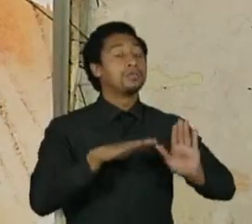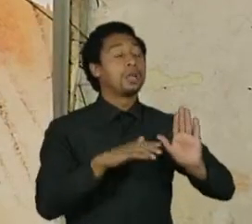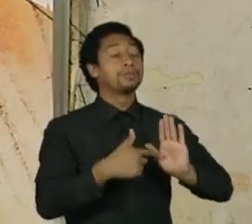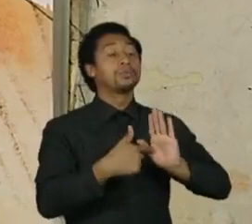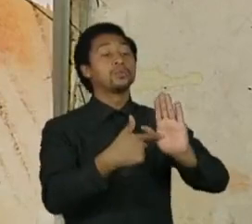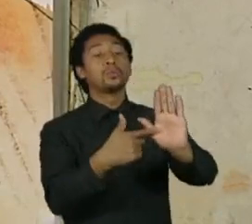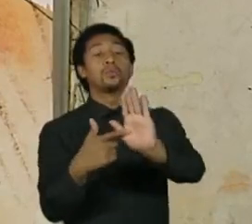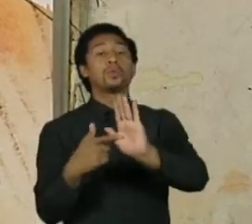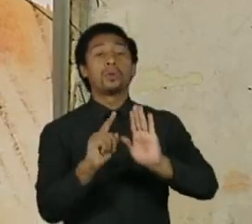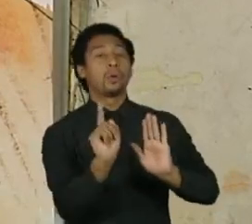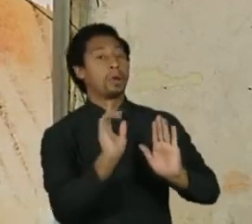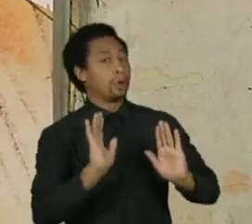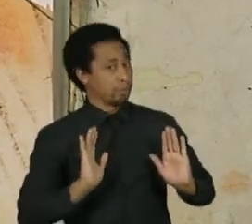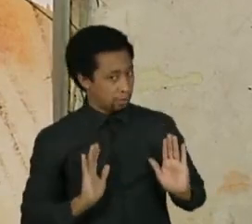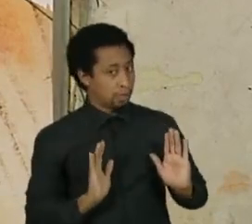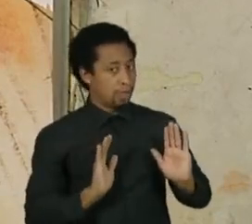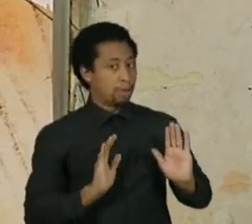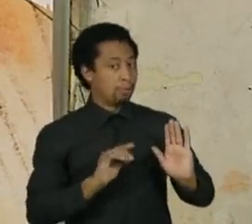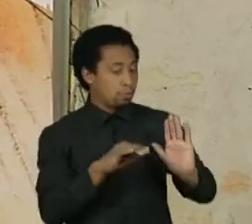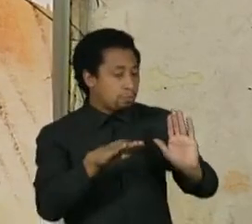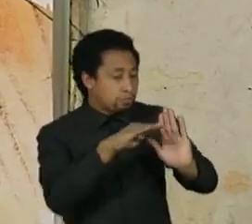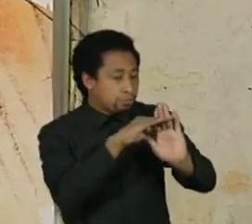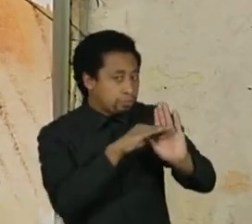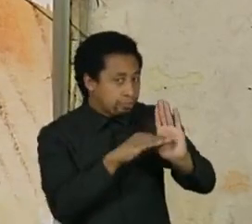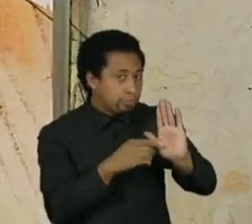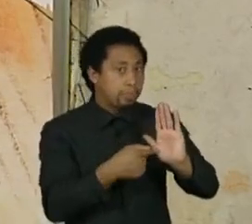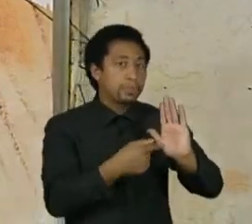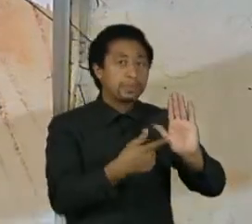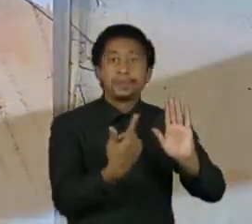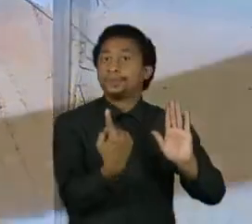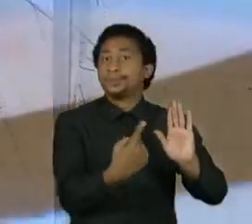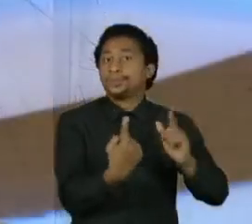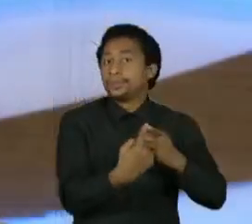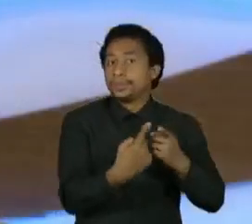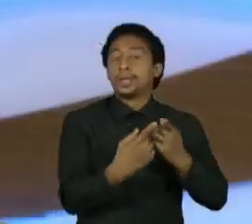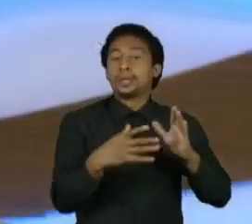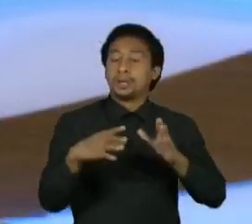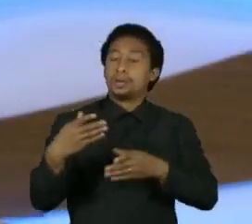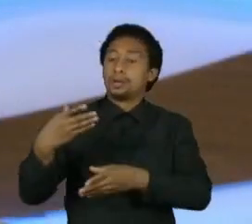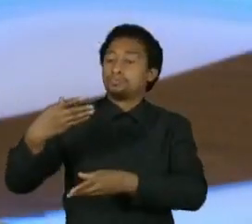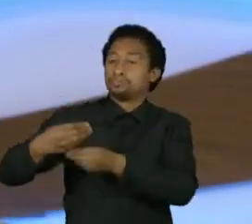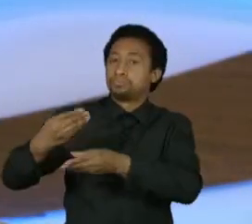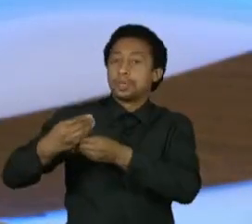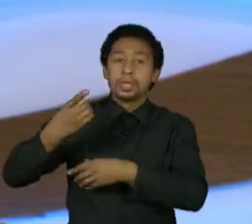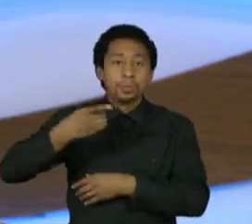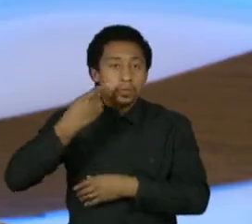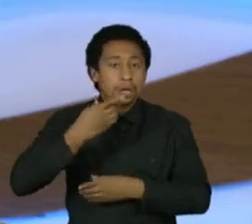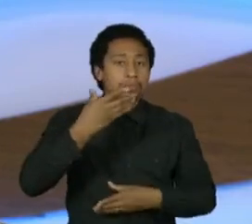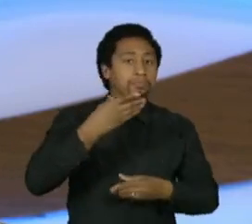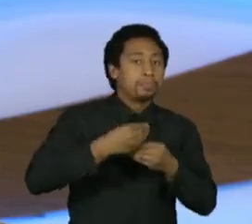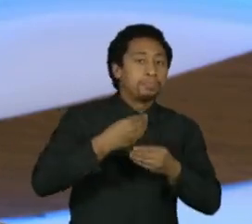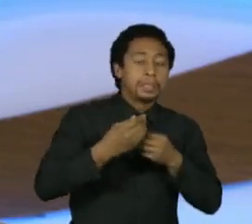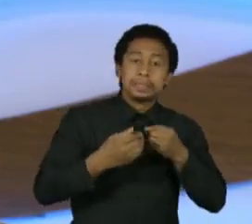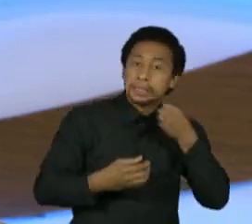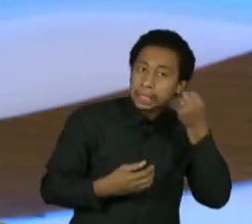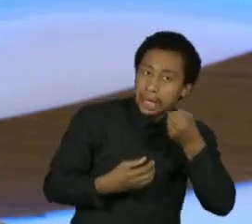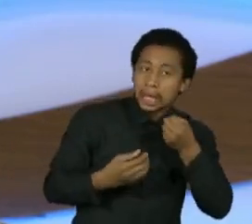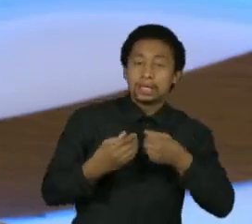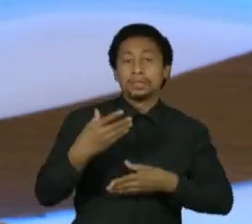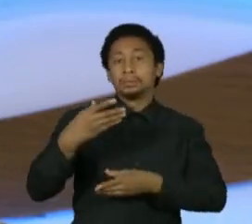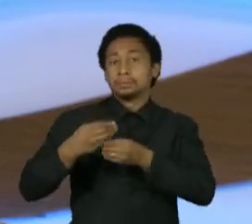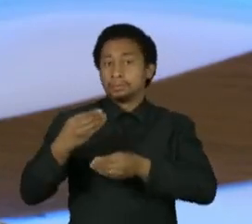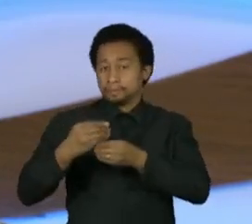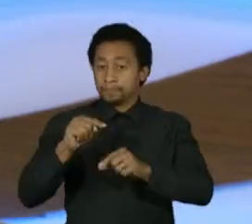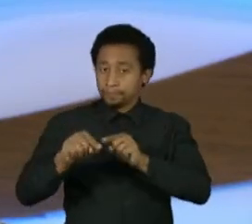emendas de relator, assim como existem as emendas individuais, as emendas de bancada, as emendas de comissão, foi uma opção legislativa feita para